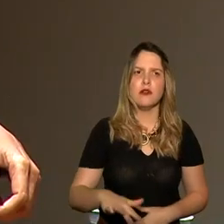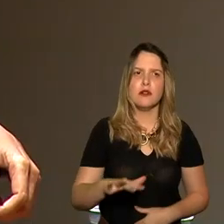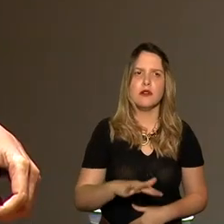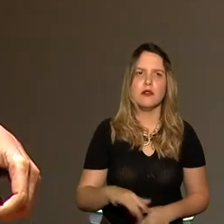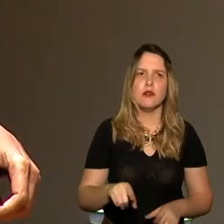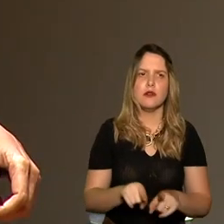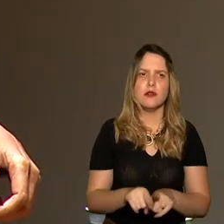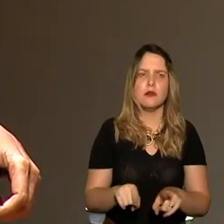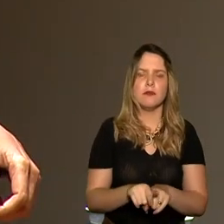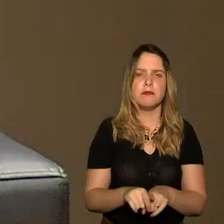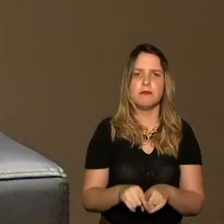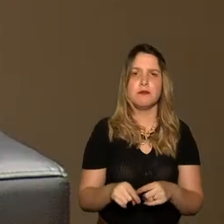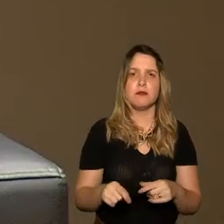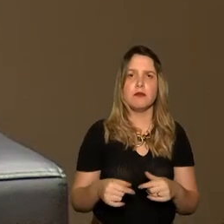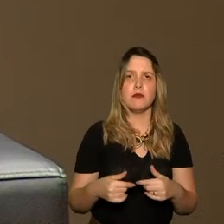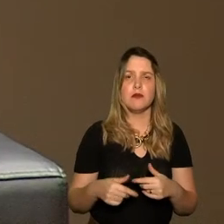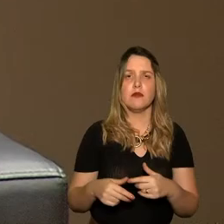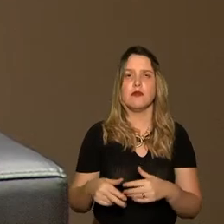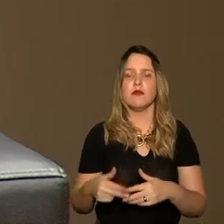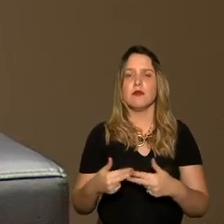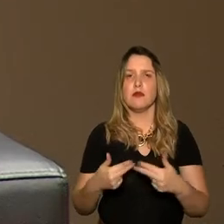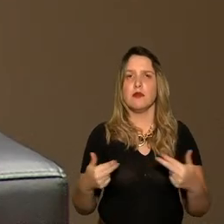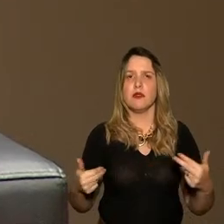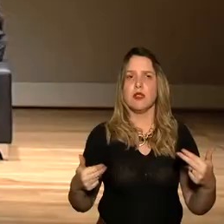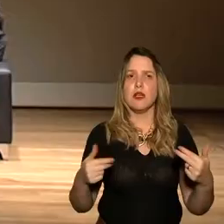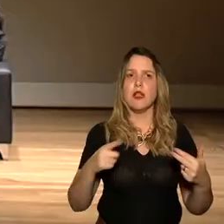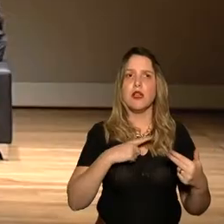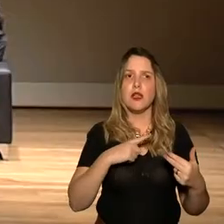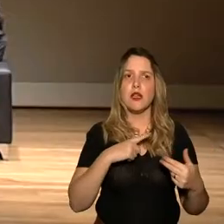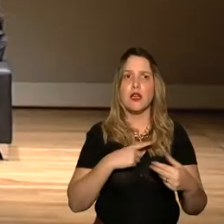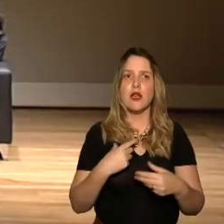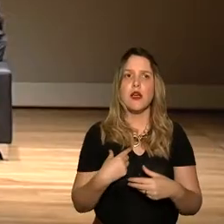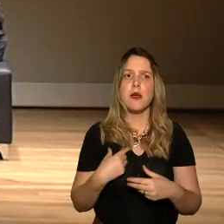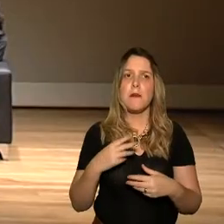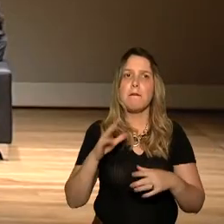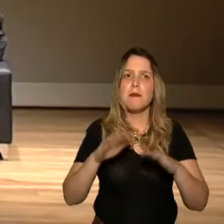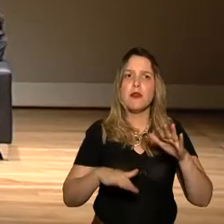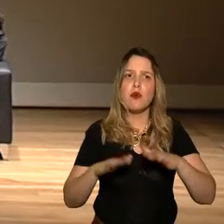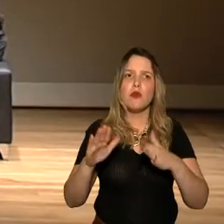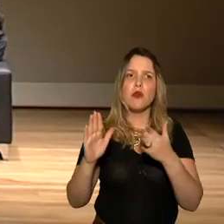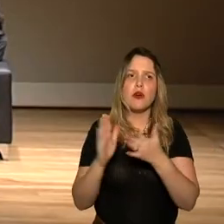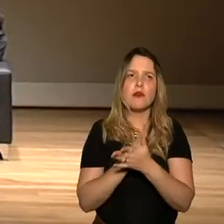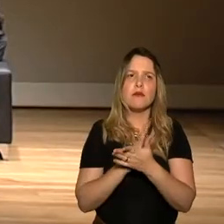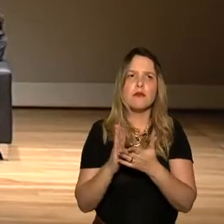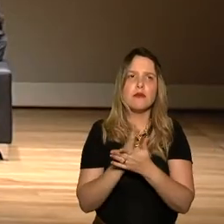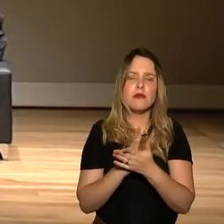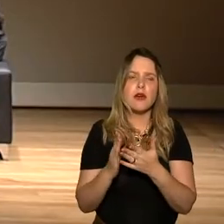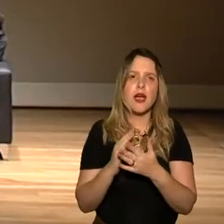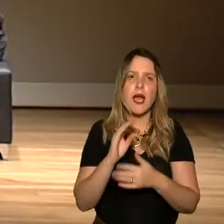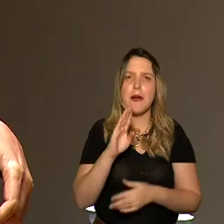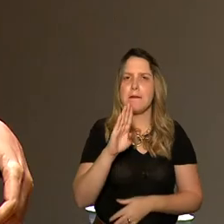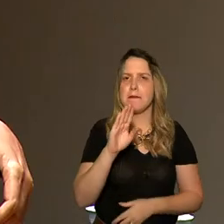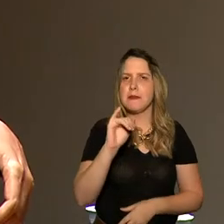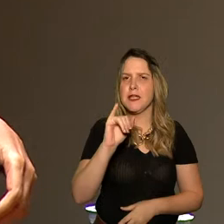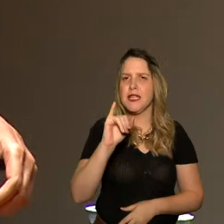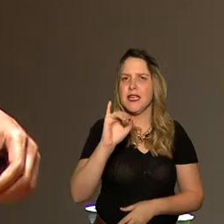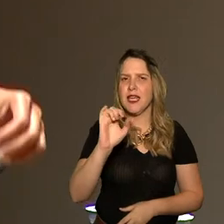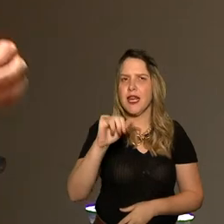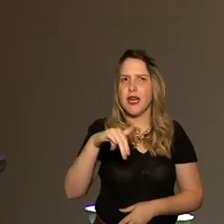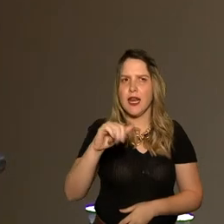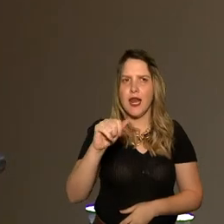facilita também as questões de mobilidade é o exemplo da Bienal por exemplo a Bienal